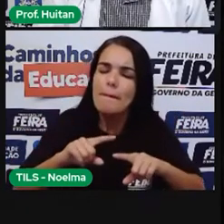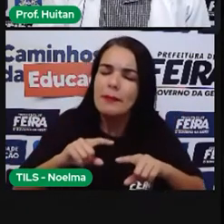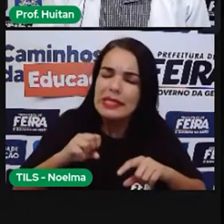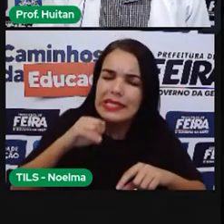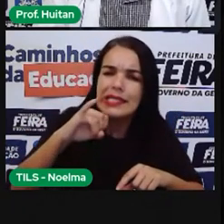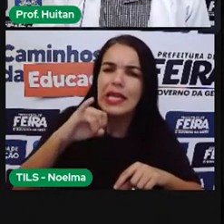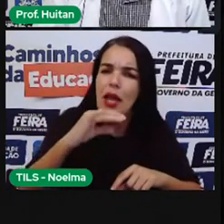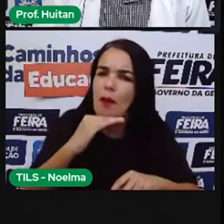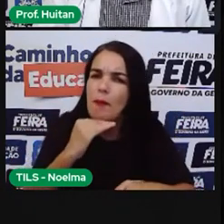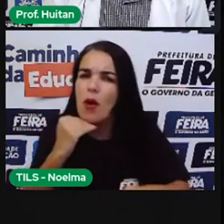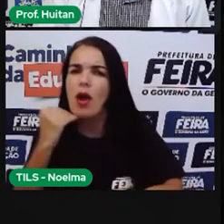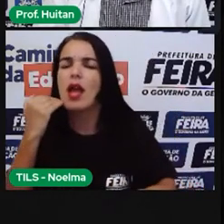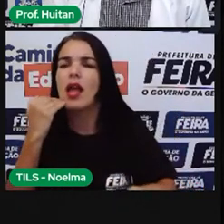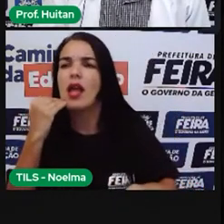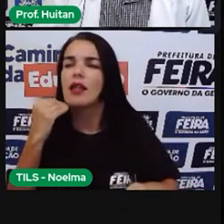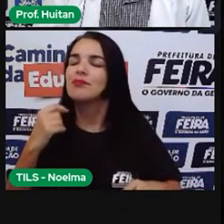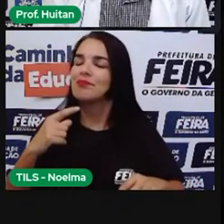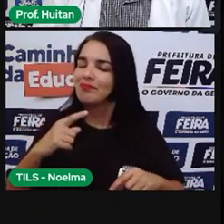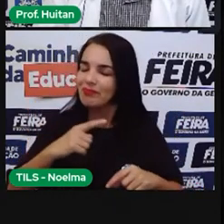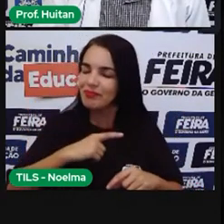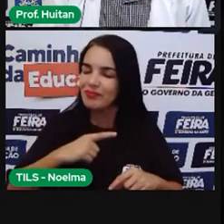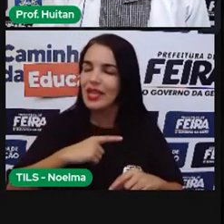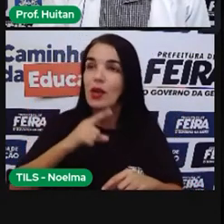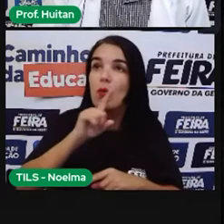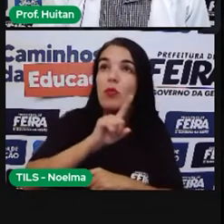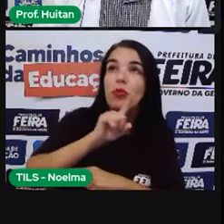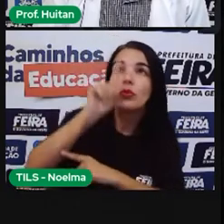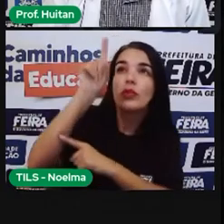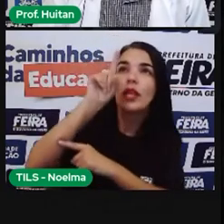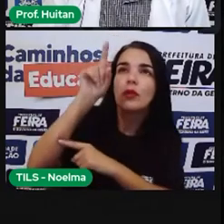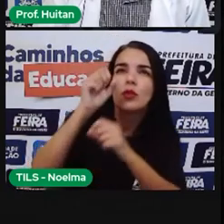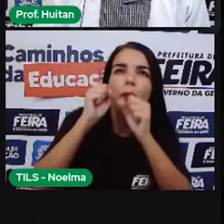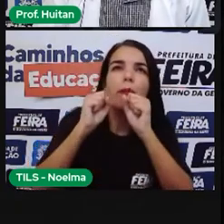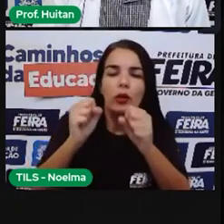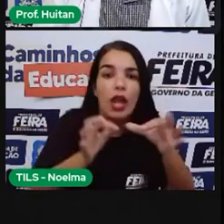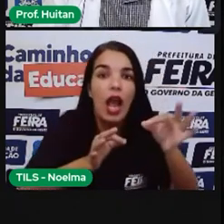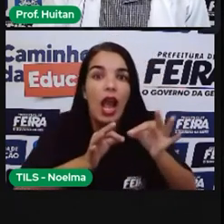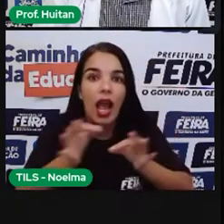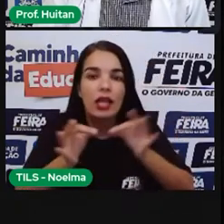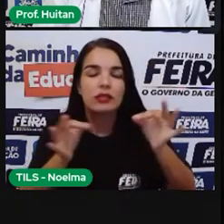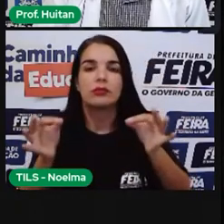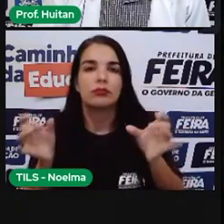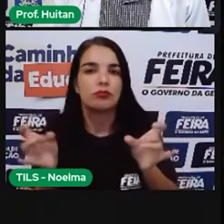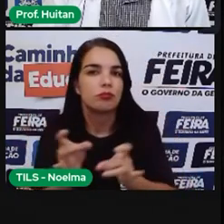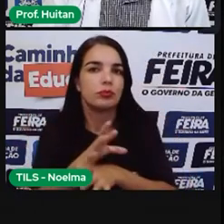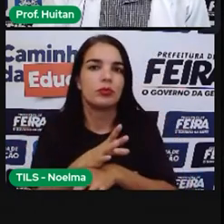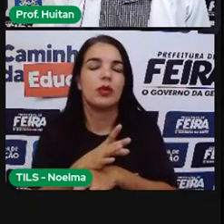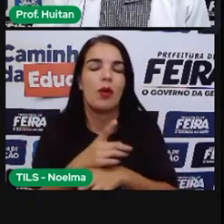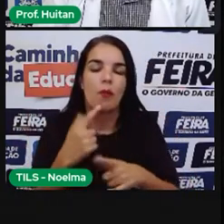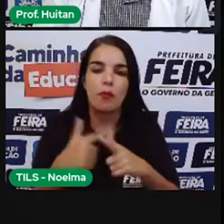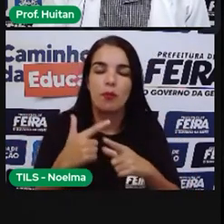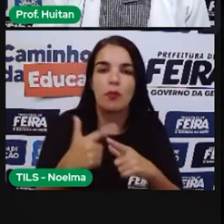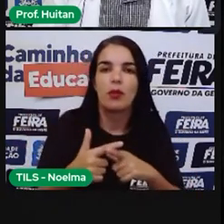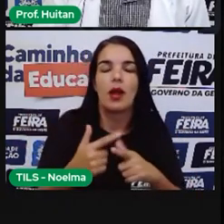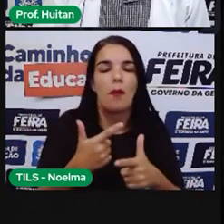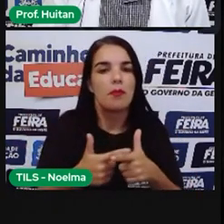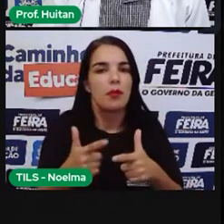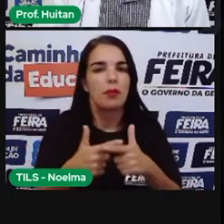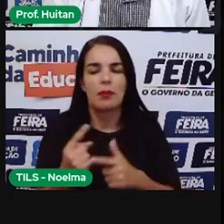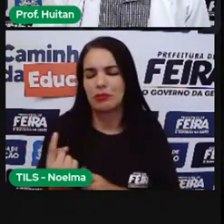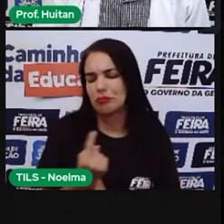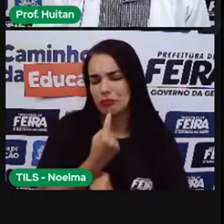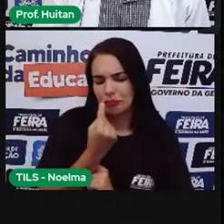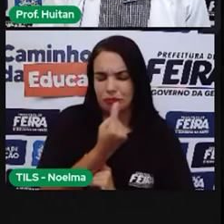morra, a condição de que Deus vai resolver essa situação da solidão, não